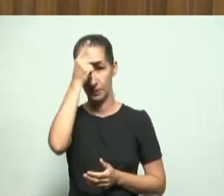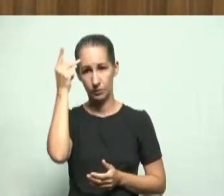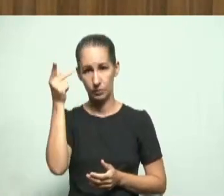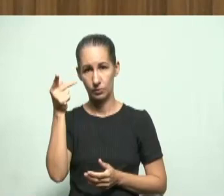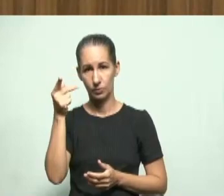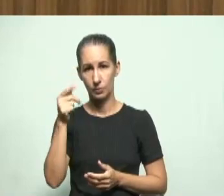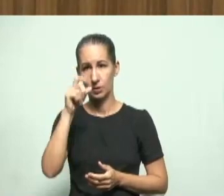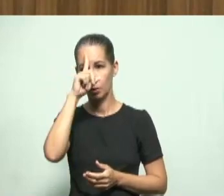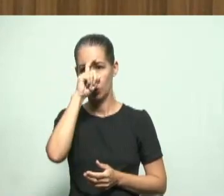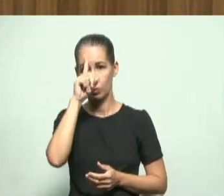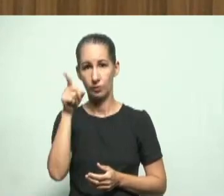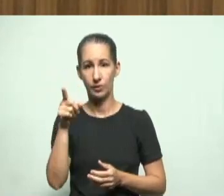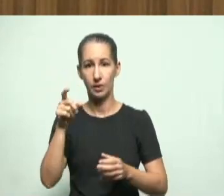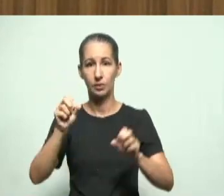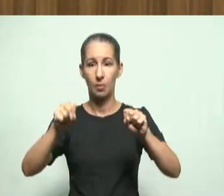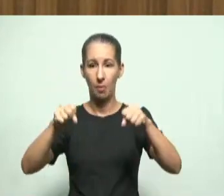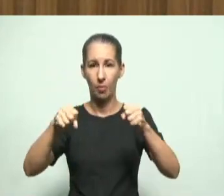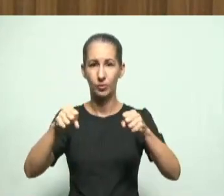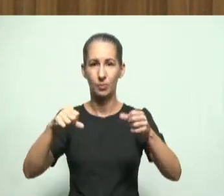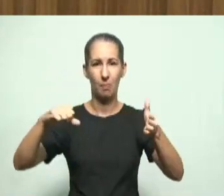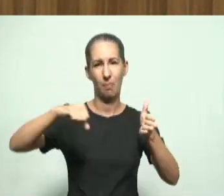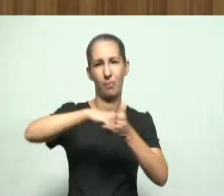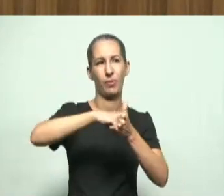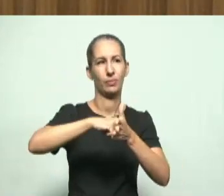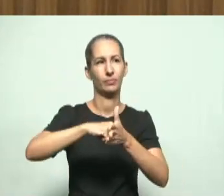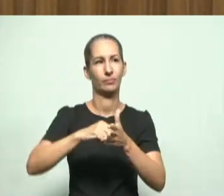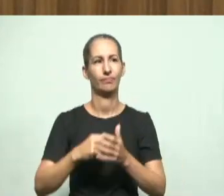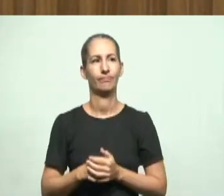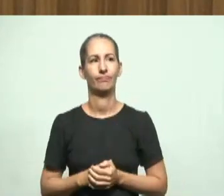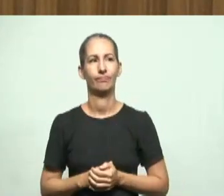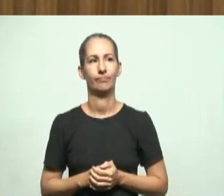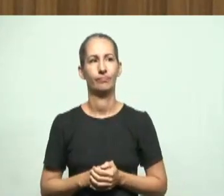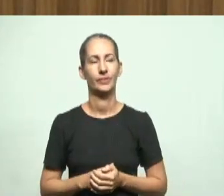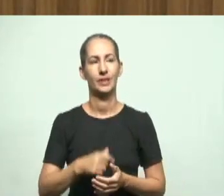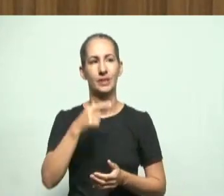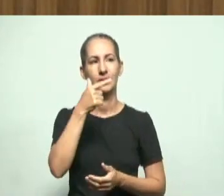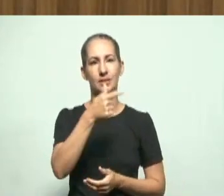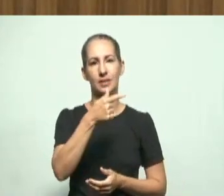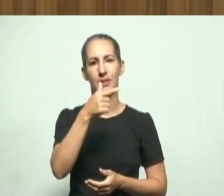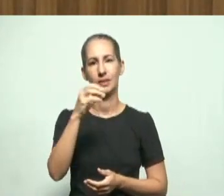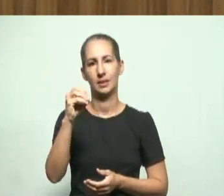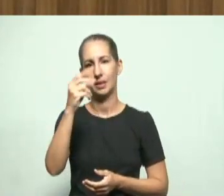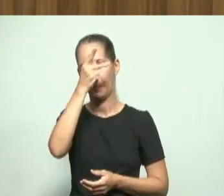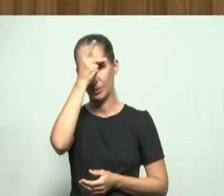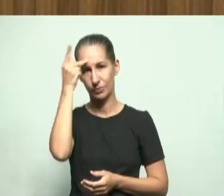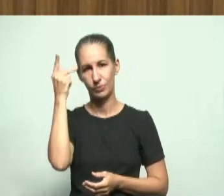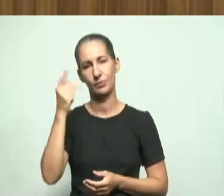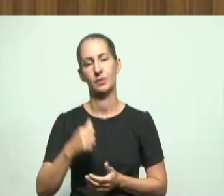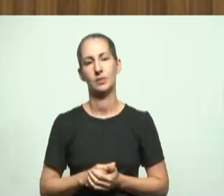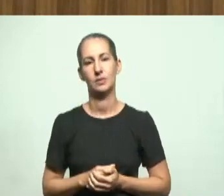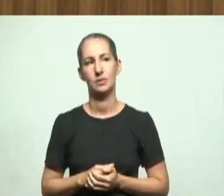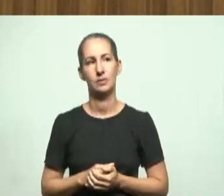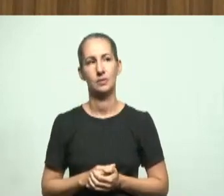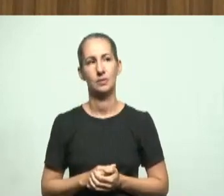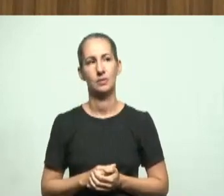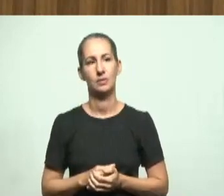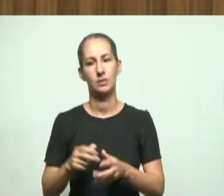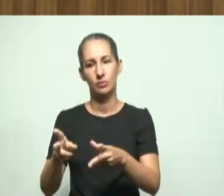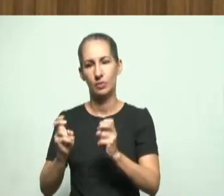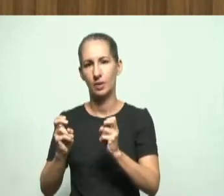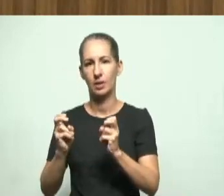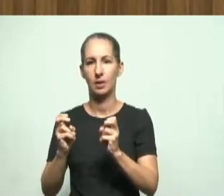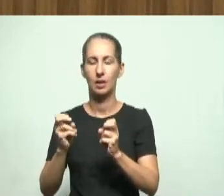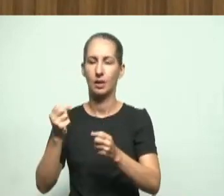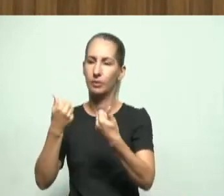no Valfredo Gurgel, acidente de moto? Está notícia em todo canto. 70 pessoas. Então, nós temos que priorizar o